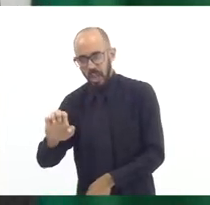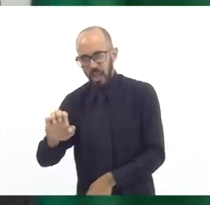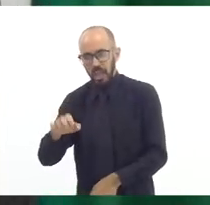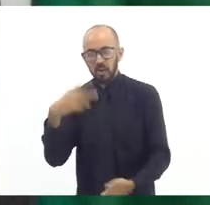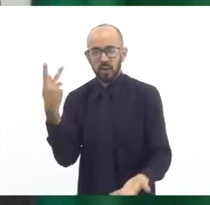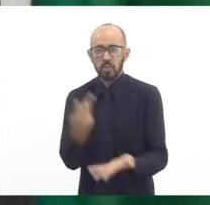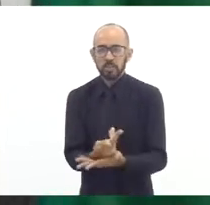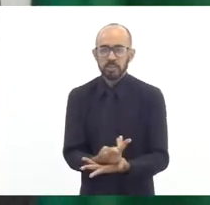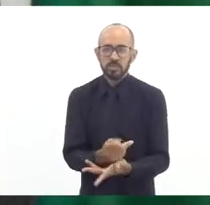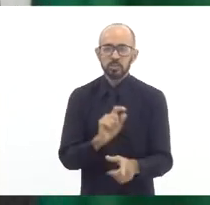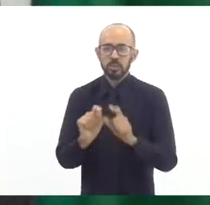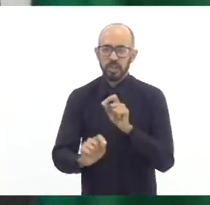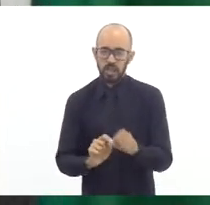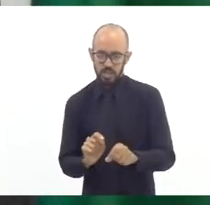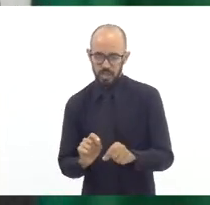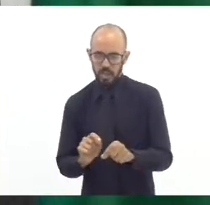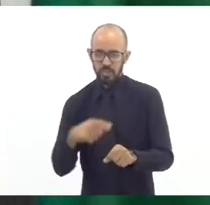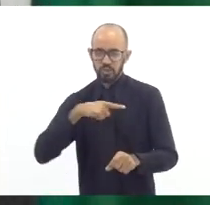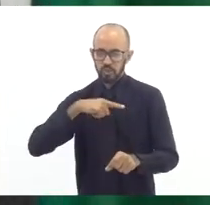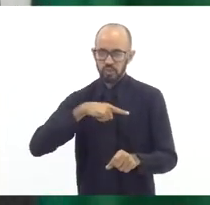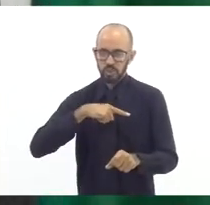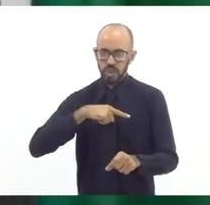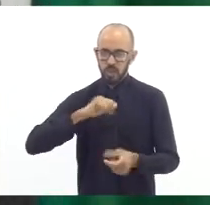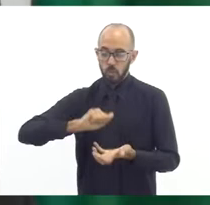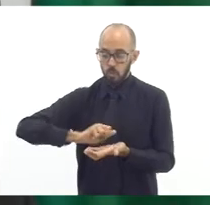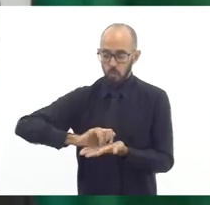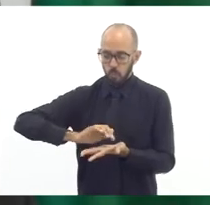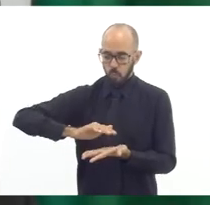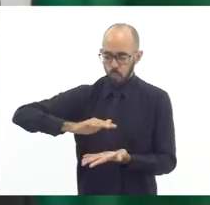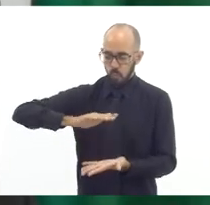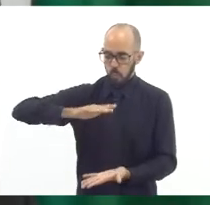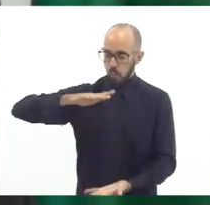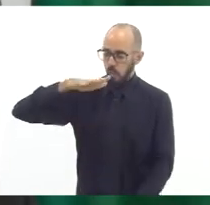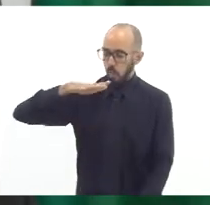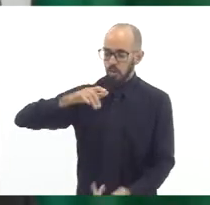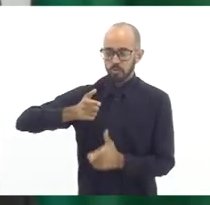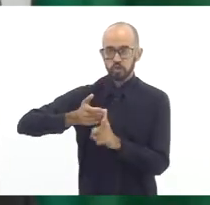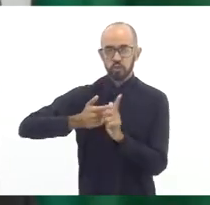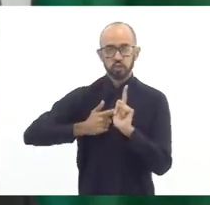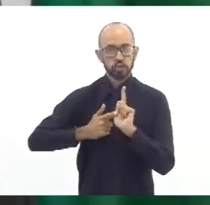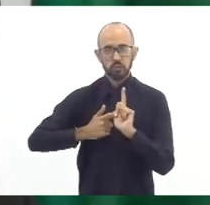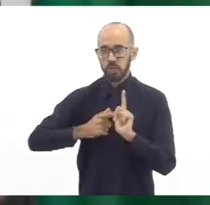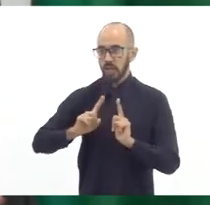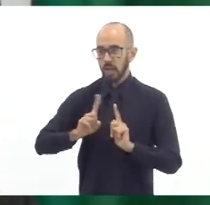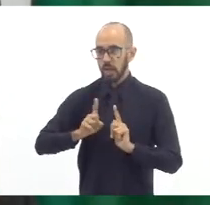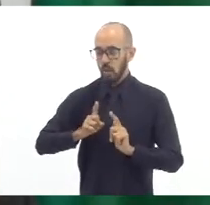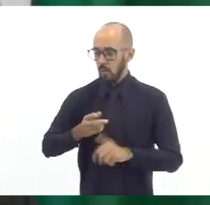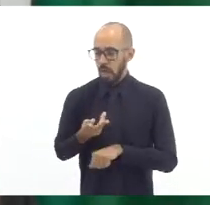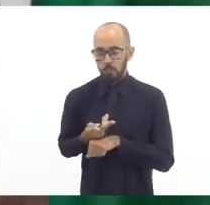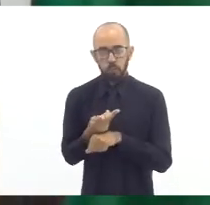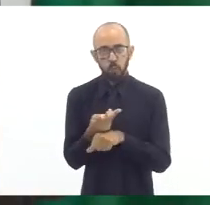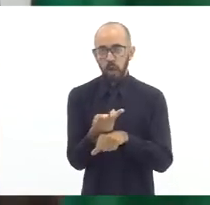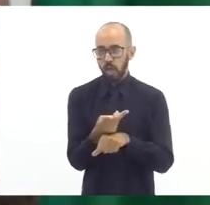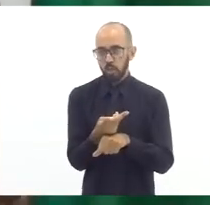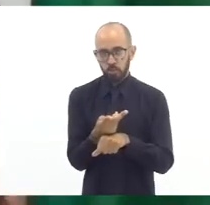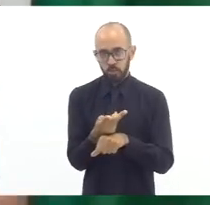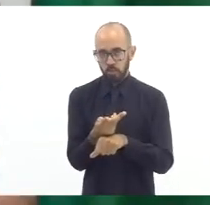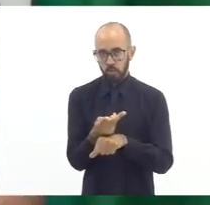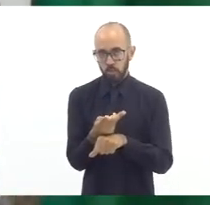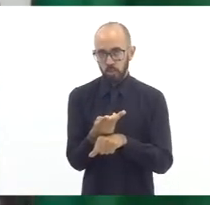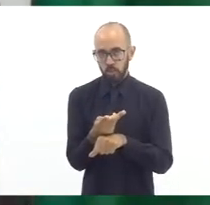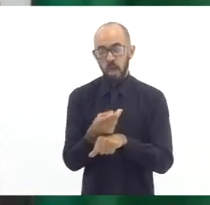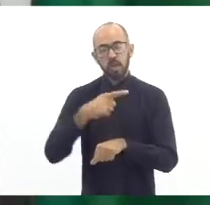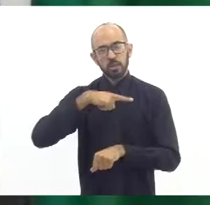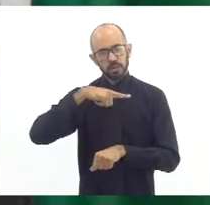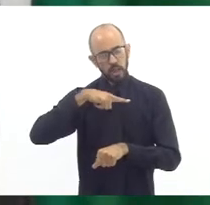nós temos um volume de dívida que não é buscado, essa é a verdade. Claro que tem